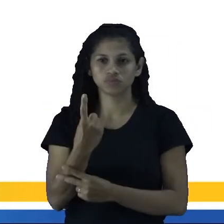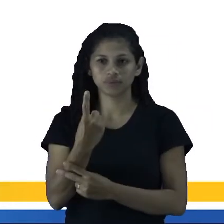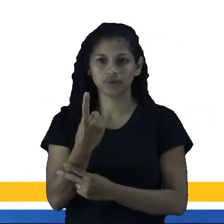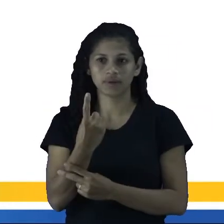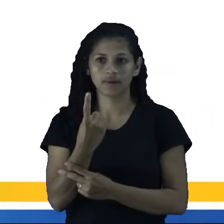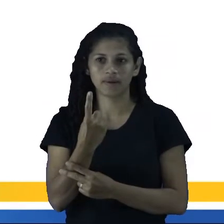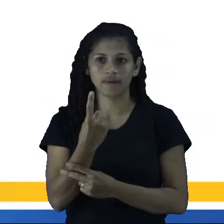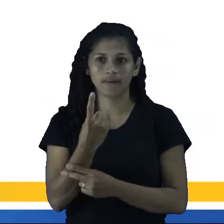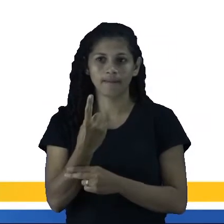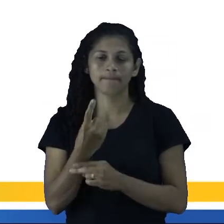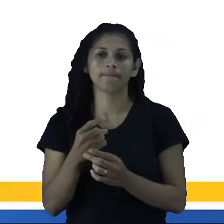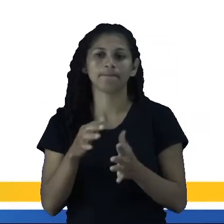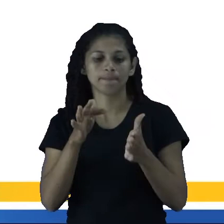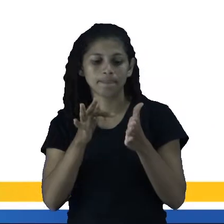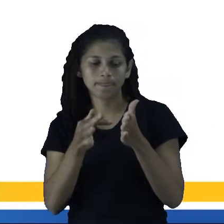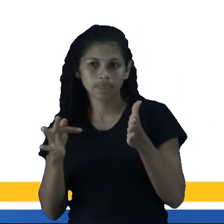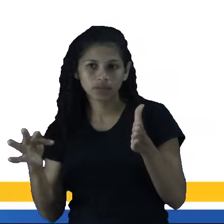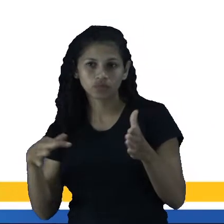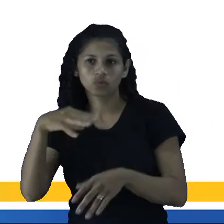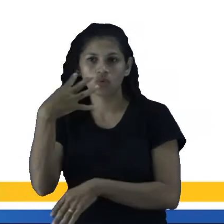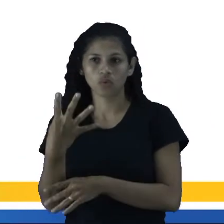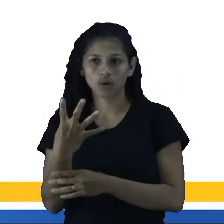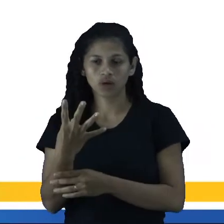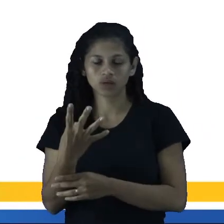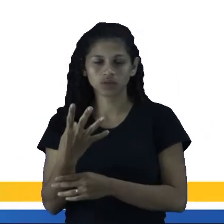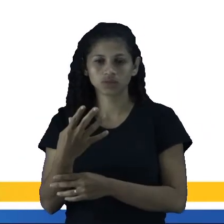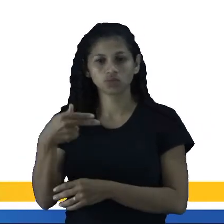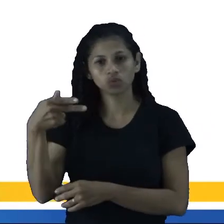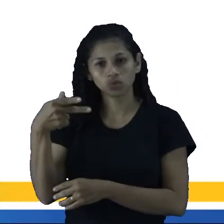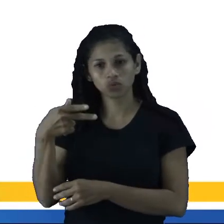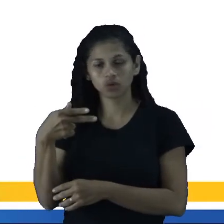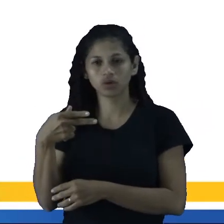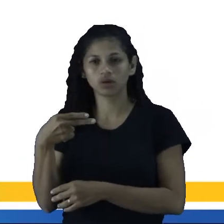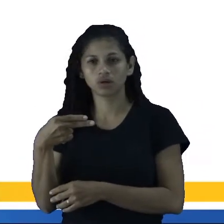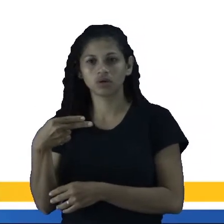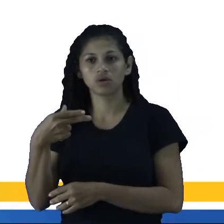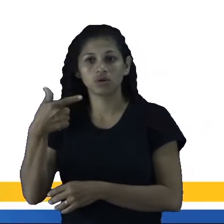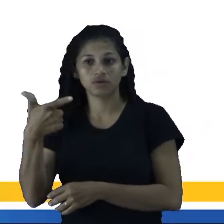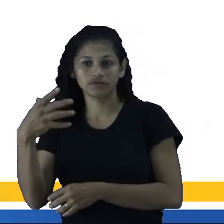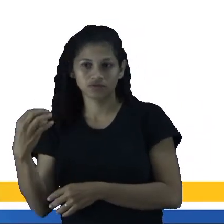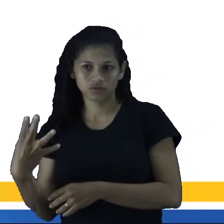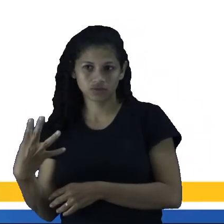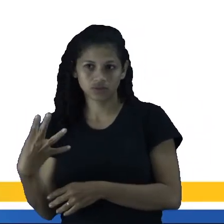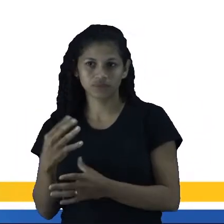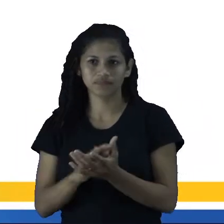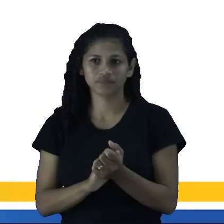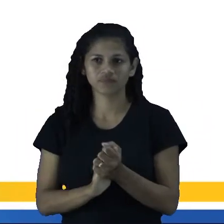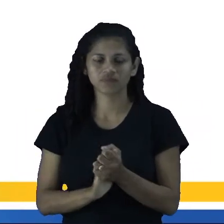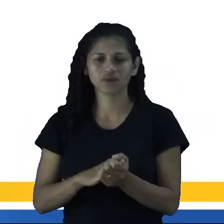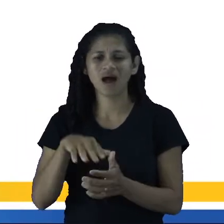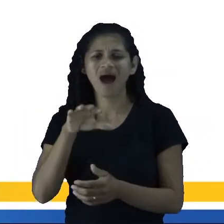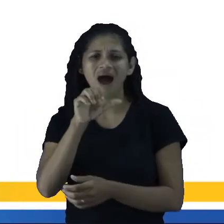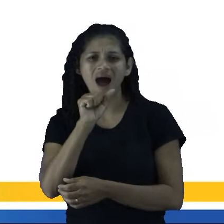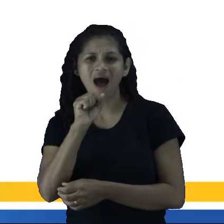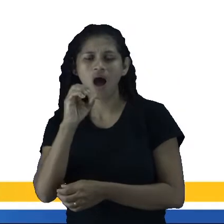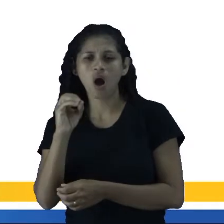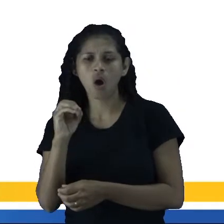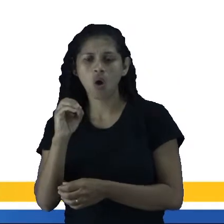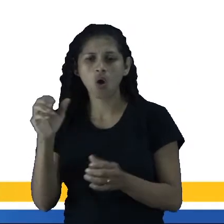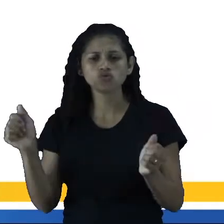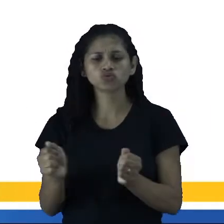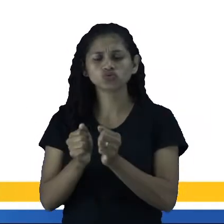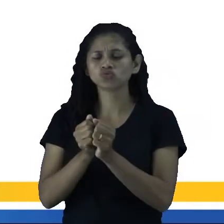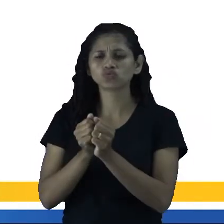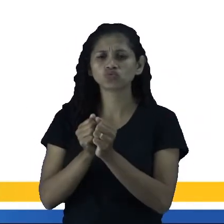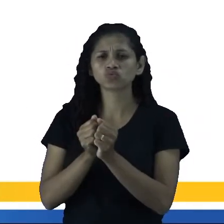ter fatorial de 4, que vai me dar 24. Mas A e O podem permanecer juntas de que